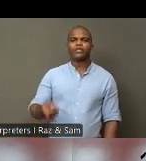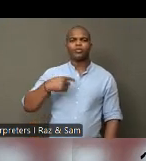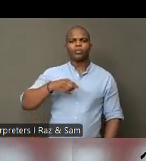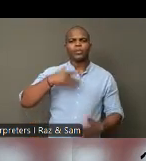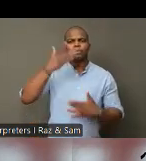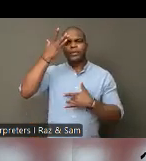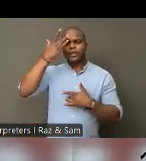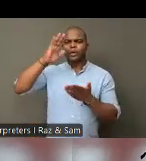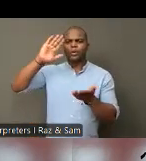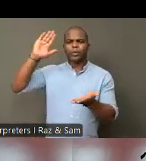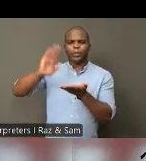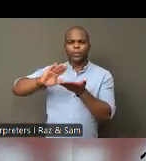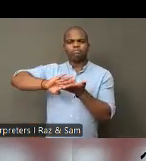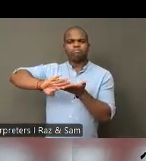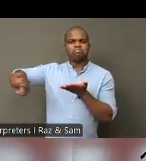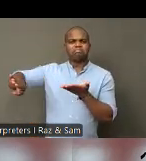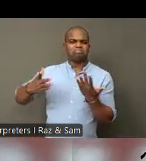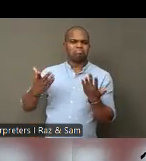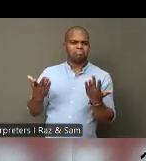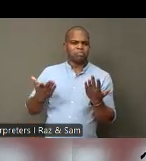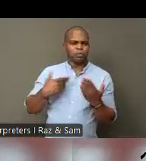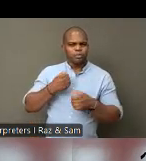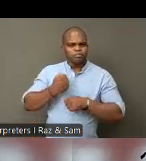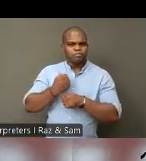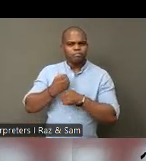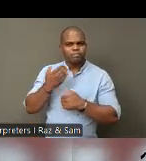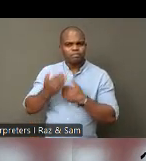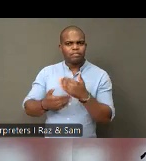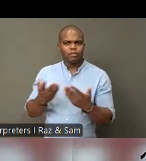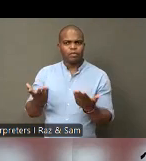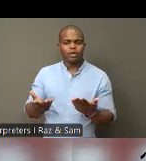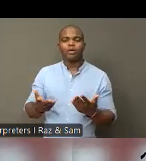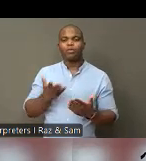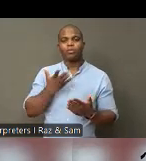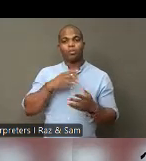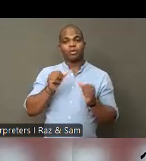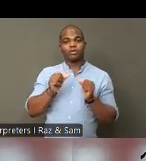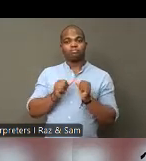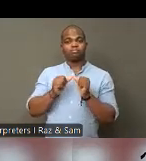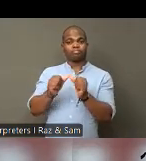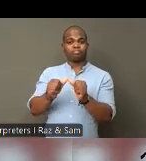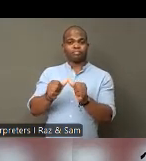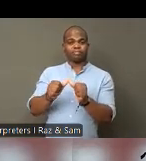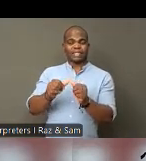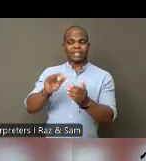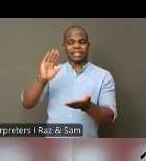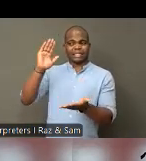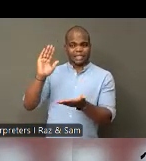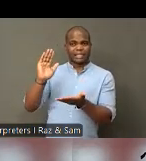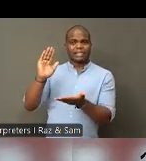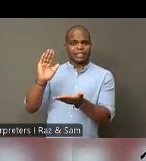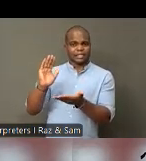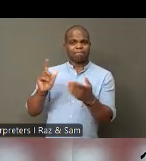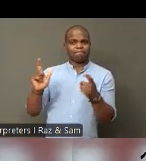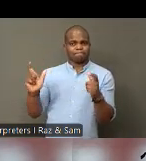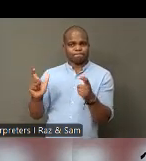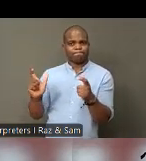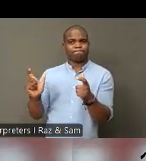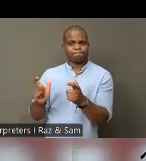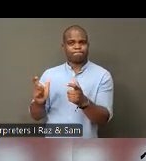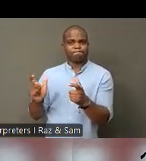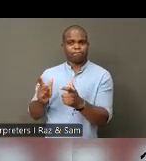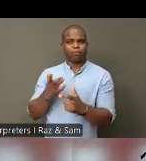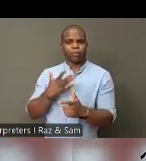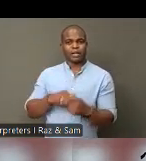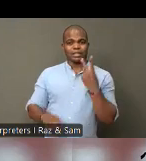manter a eliminação dessas doenças. Dá para ver aqui no slide essas doenças. e queremos eliminar ela até 2028.